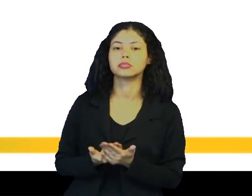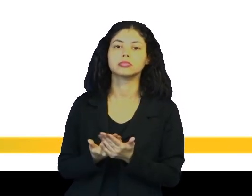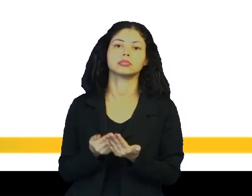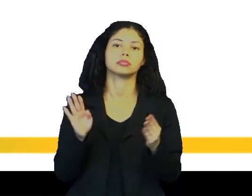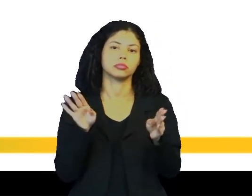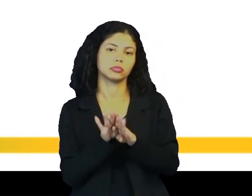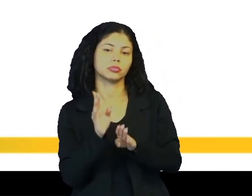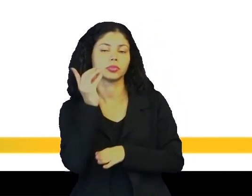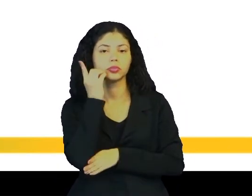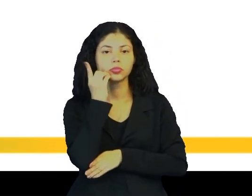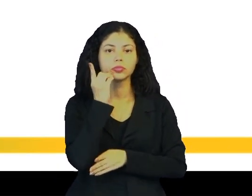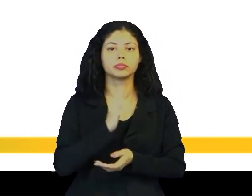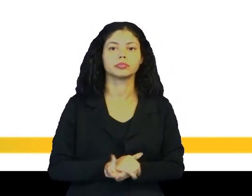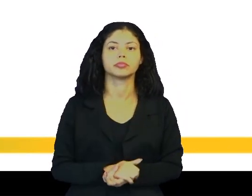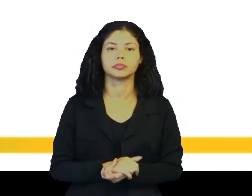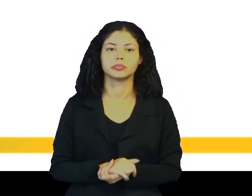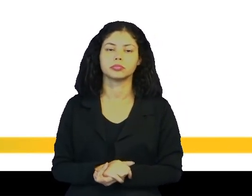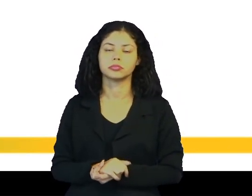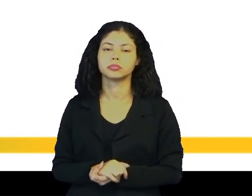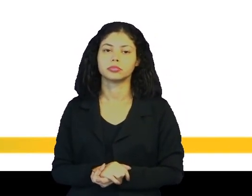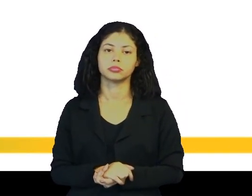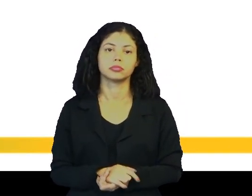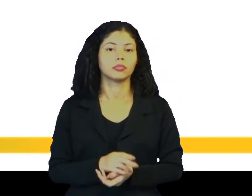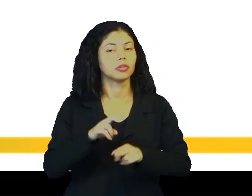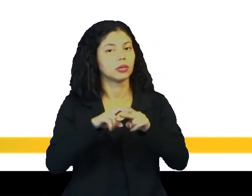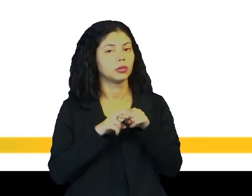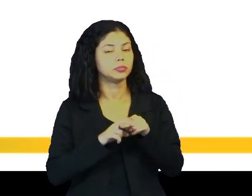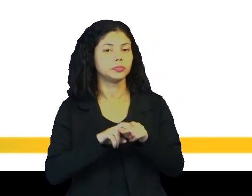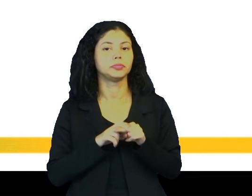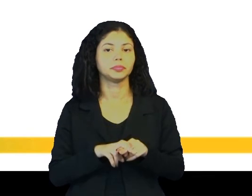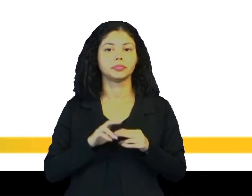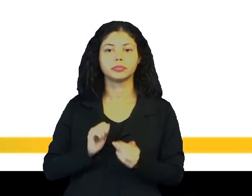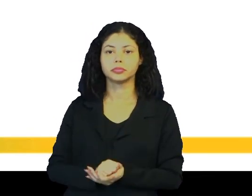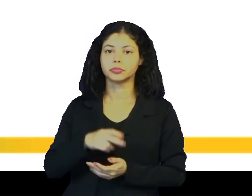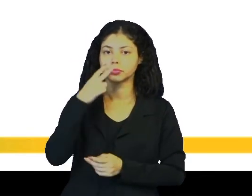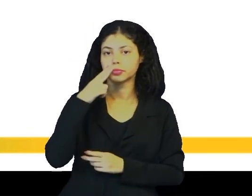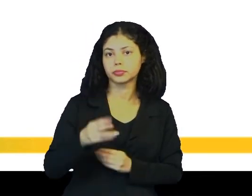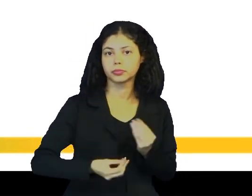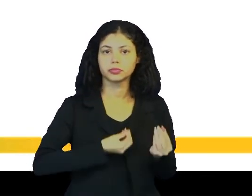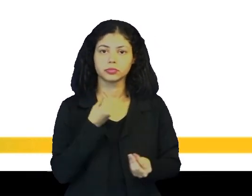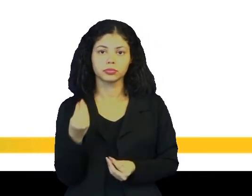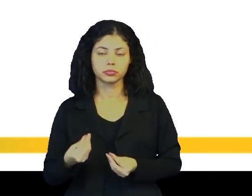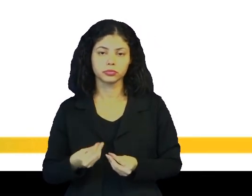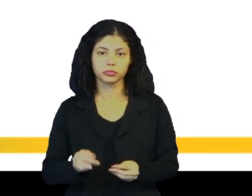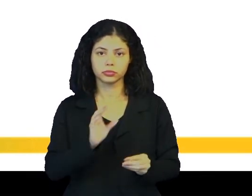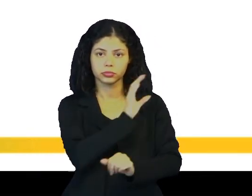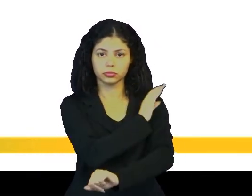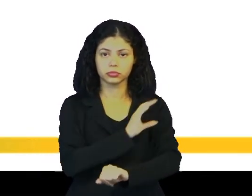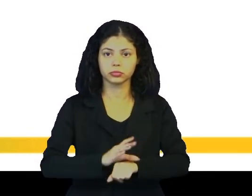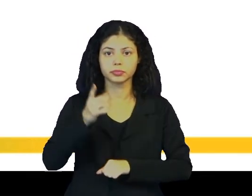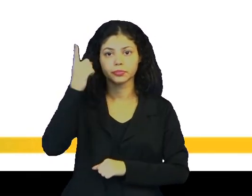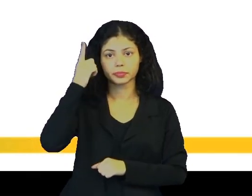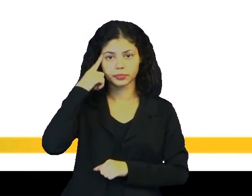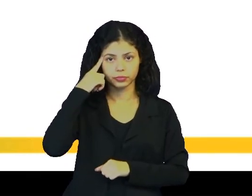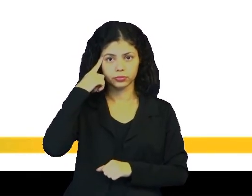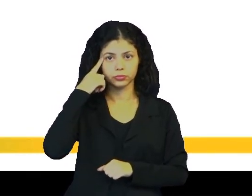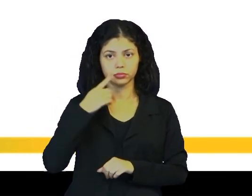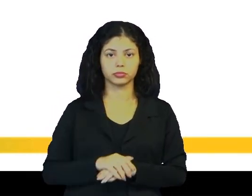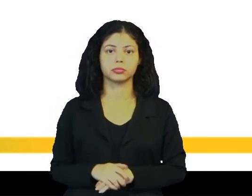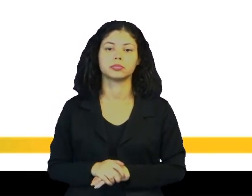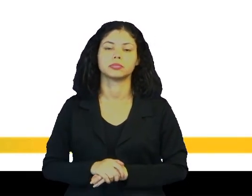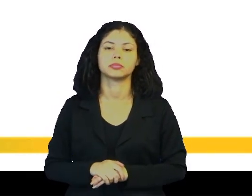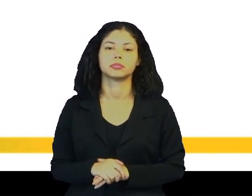quanto no nosso dia a dia. É por esse motivo que ela é vista como sendo uma cultura racional, né?